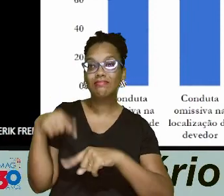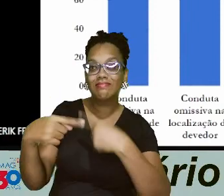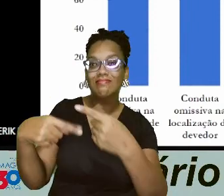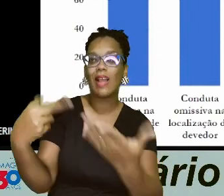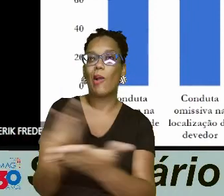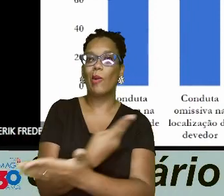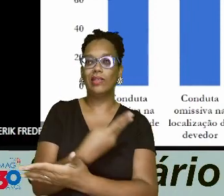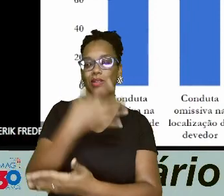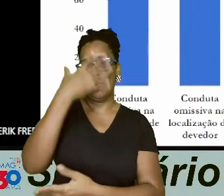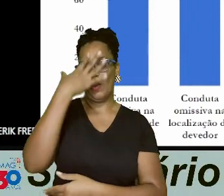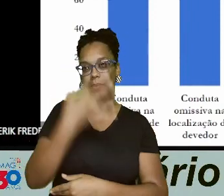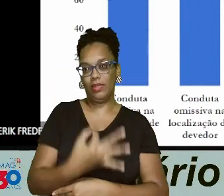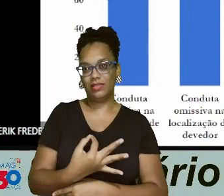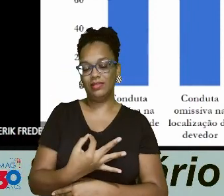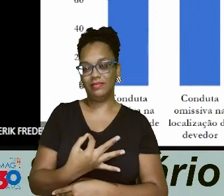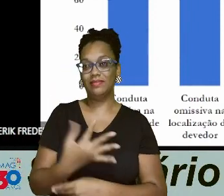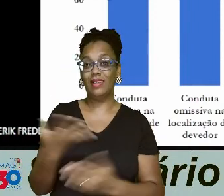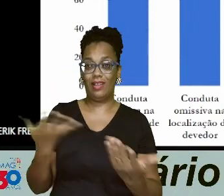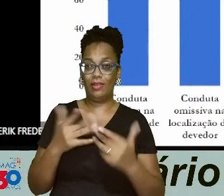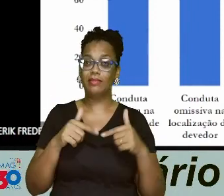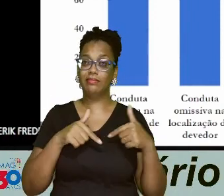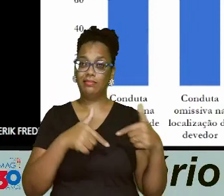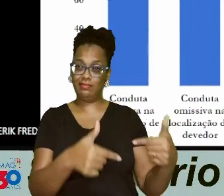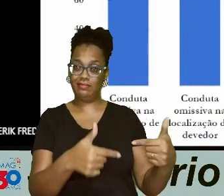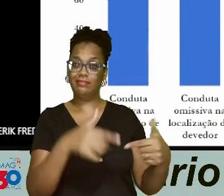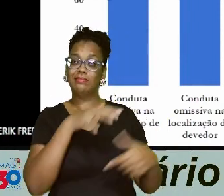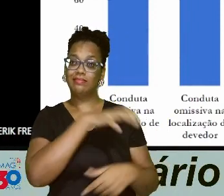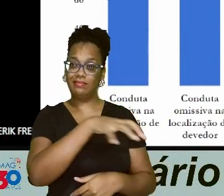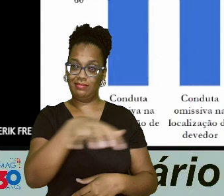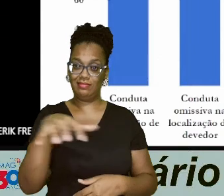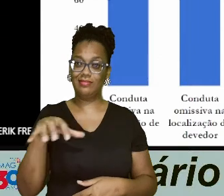compreendido e está sendo aplicado pelas instâncias ordinárias.